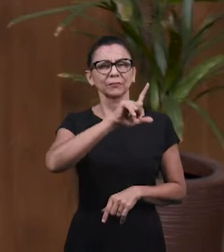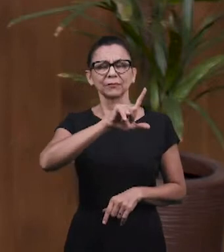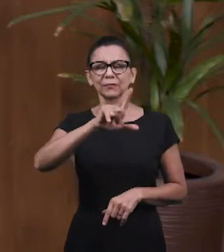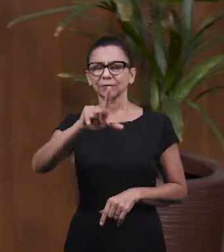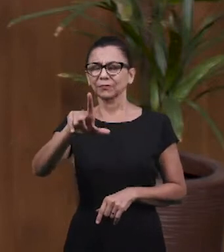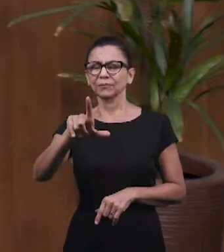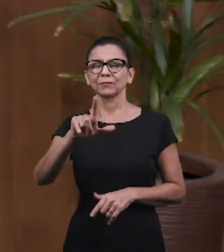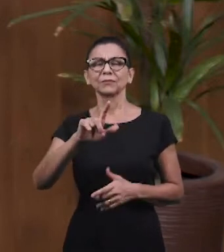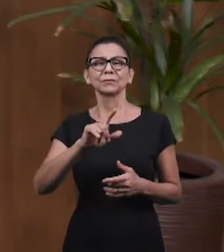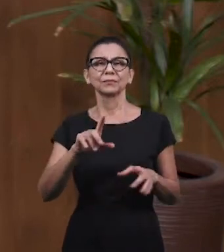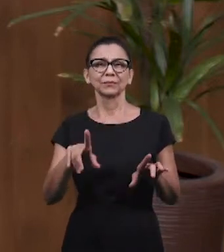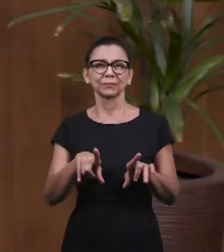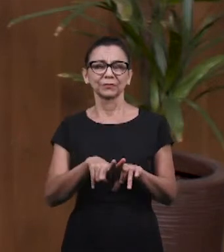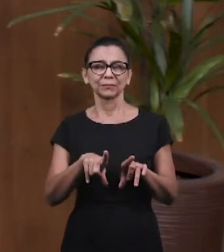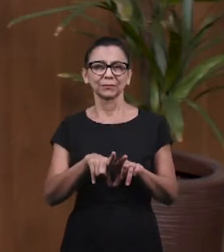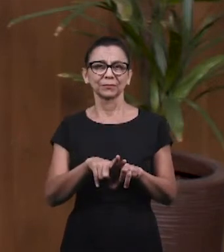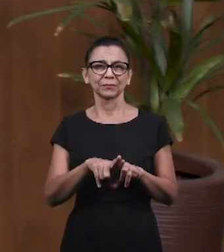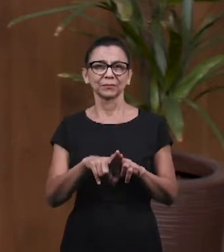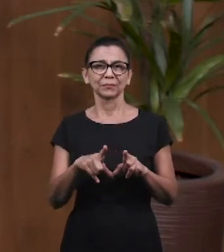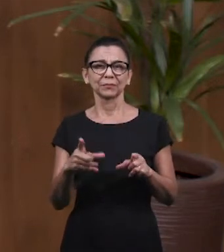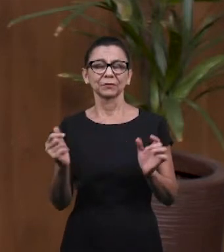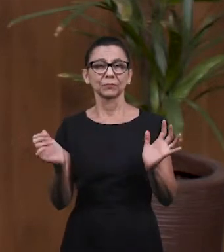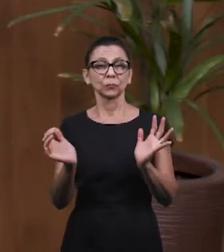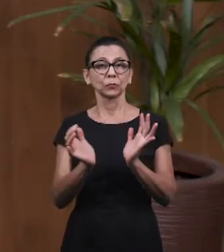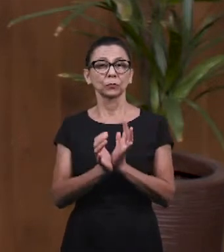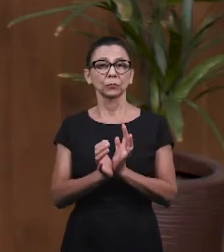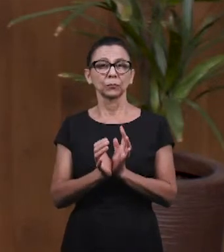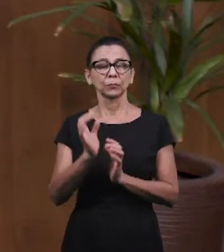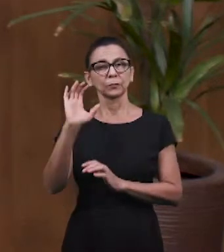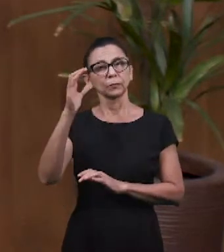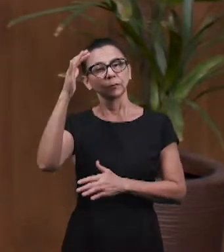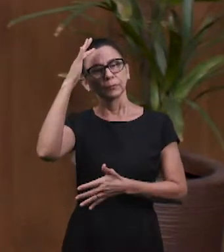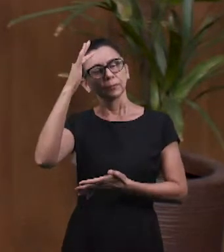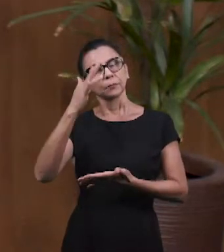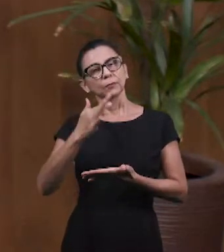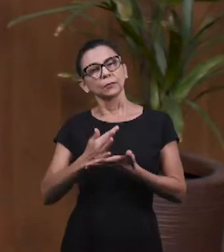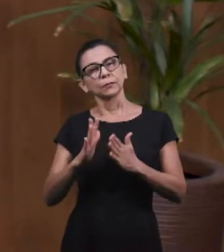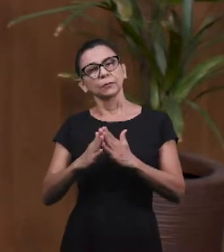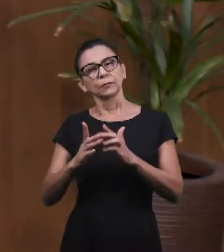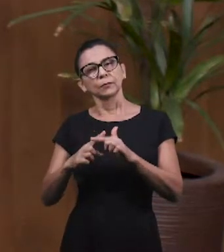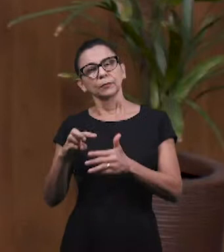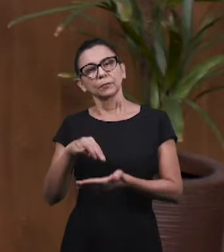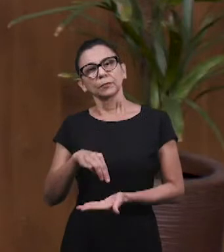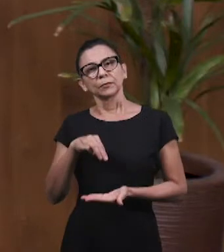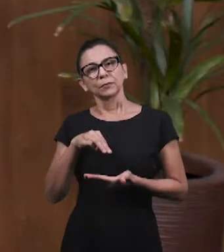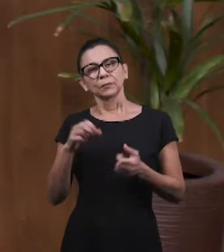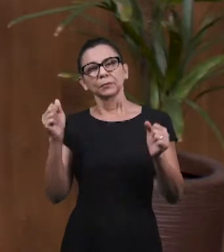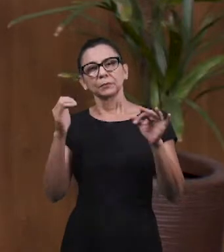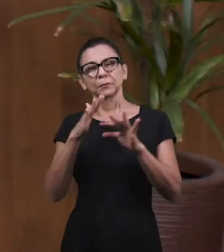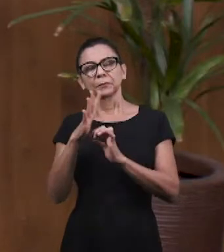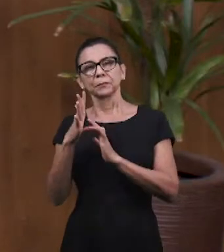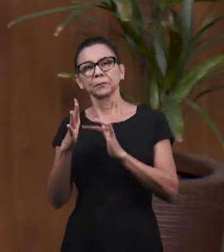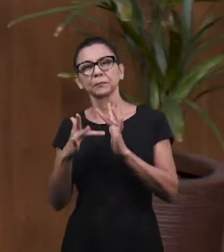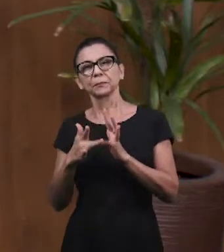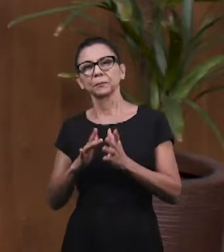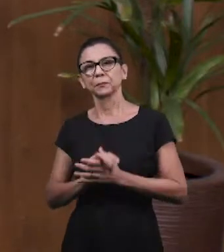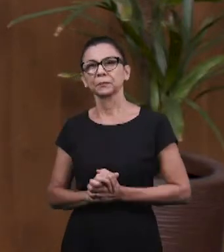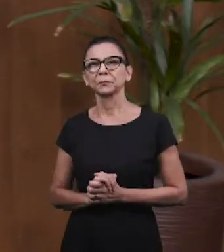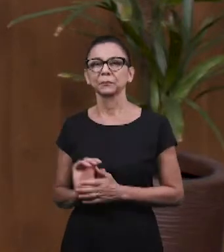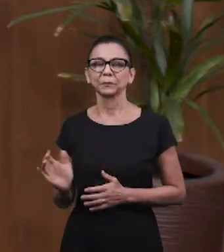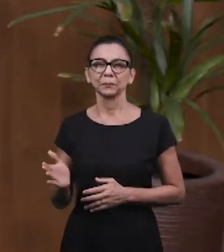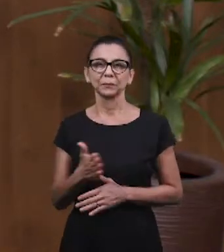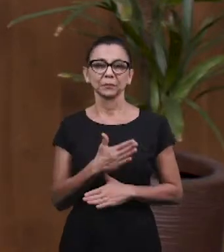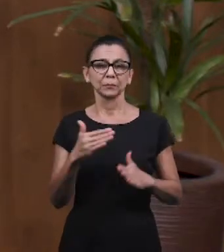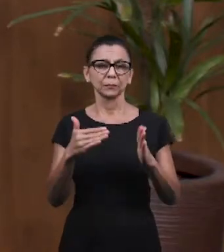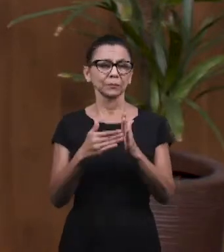que fazem parte da nossa comissão, do nosso grupo de Ciência e Fé da Igreja Cristã Maranata. Glória a Jesus. Vamos à nossa